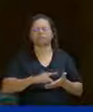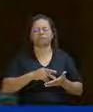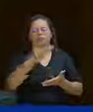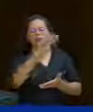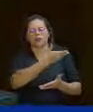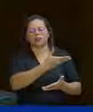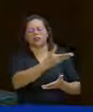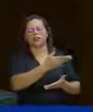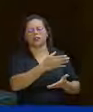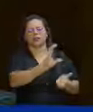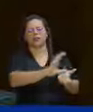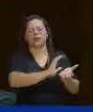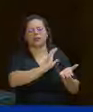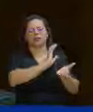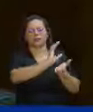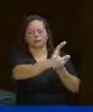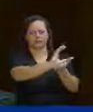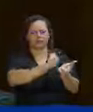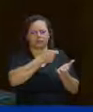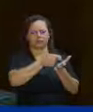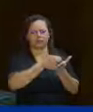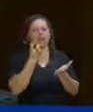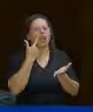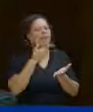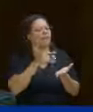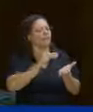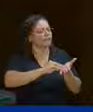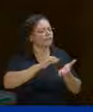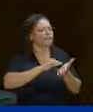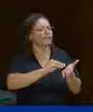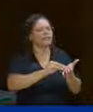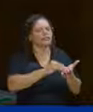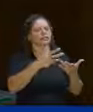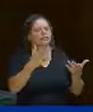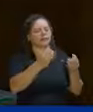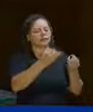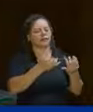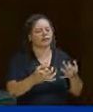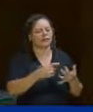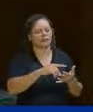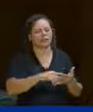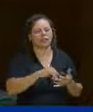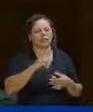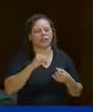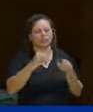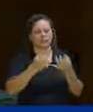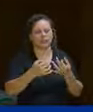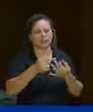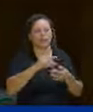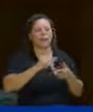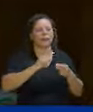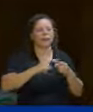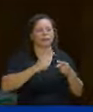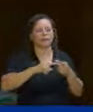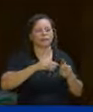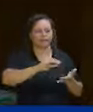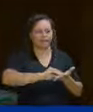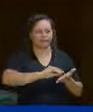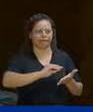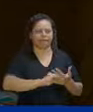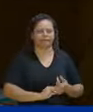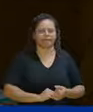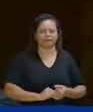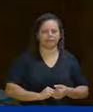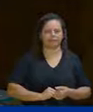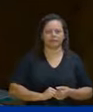da prestação de contas e justificam a sua desaprovação. Nesse ponto,